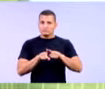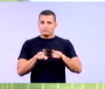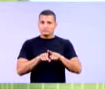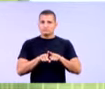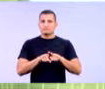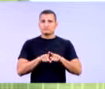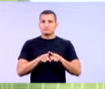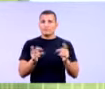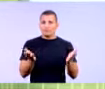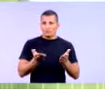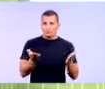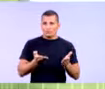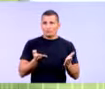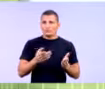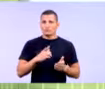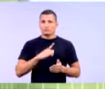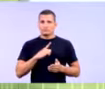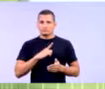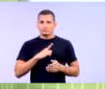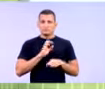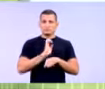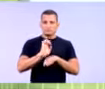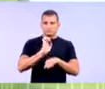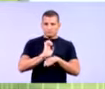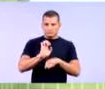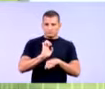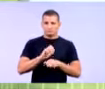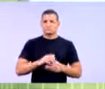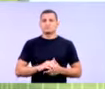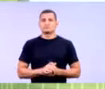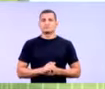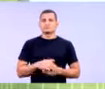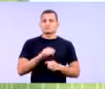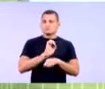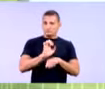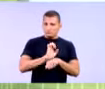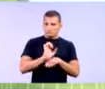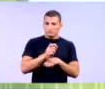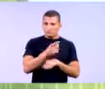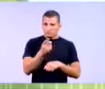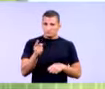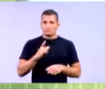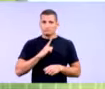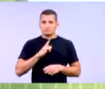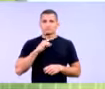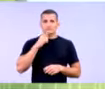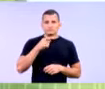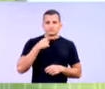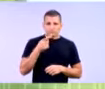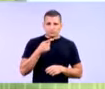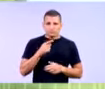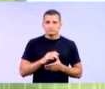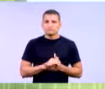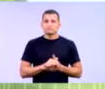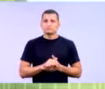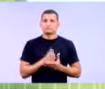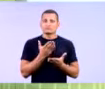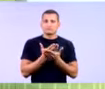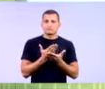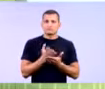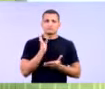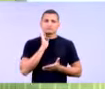da agenda de hoje corresponde ao estágio, O estágio que vocês estão com bastante dúvidas, eu acho que vai ser uma aula bem legal,